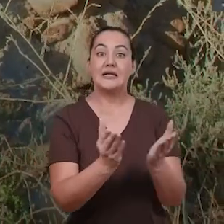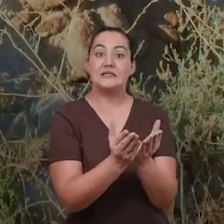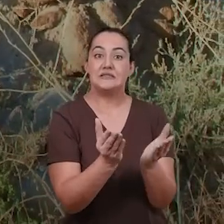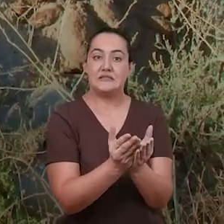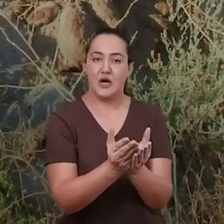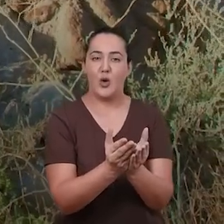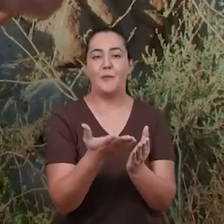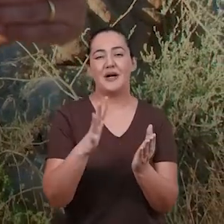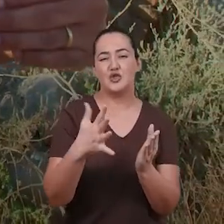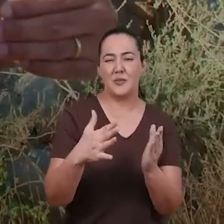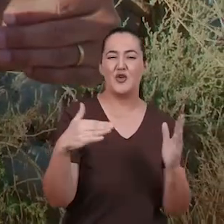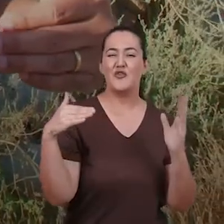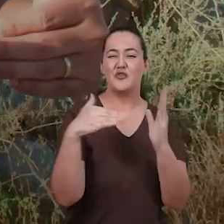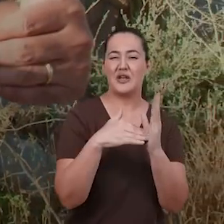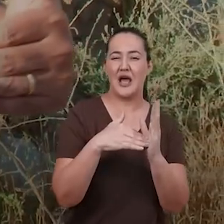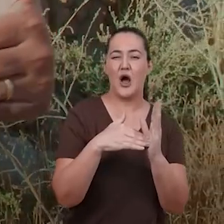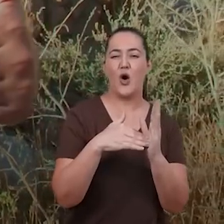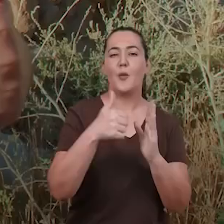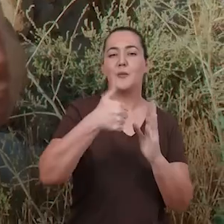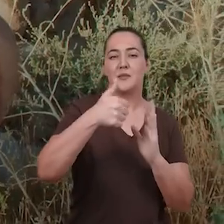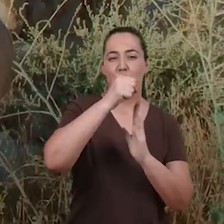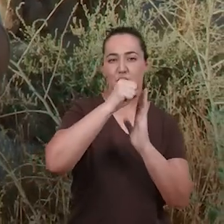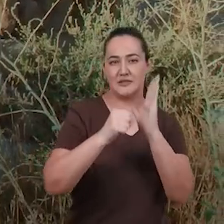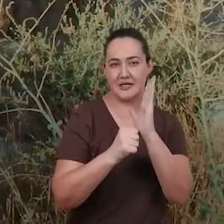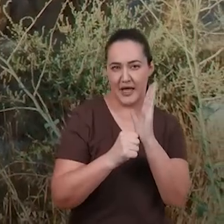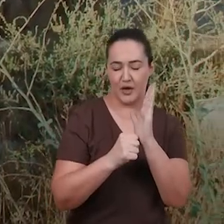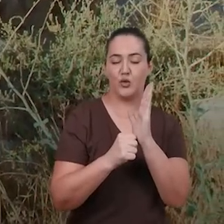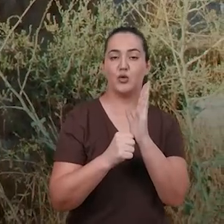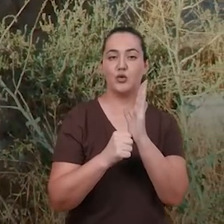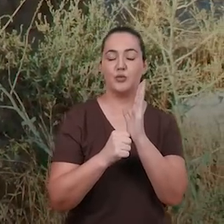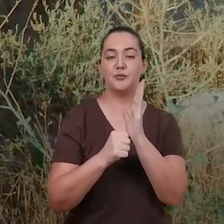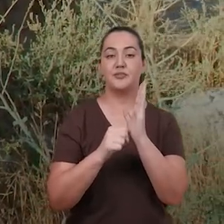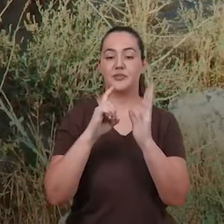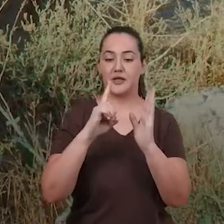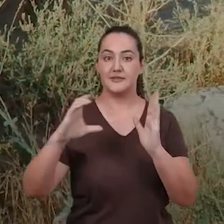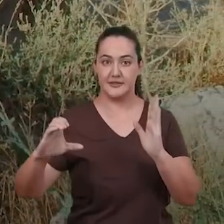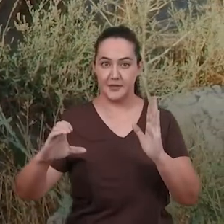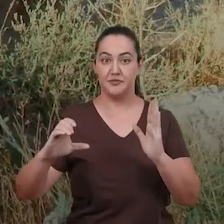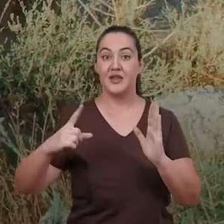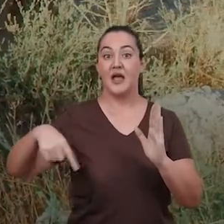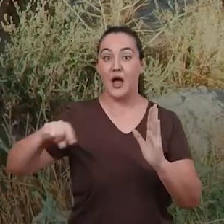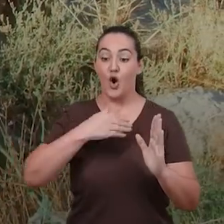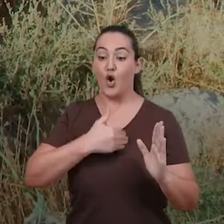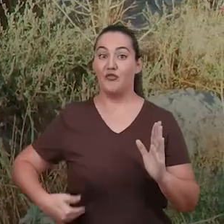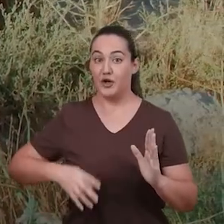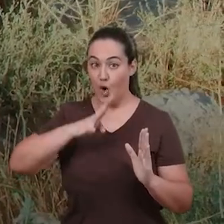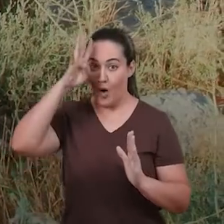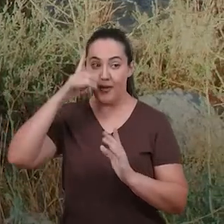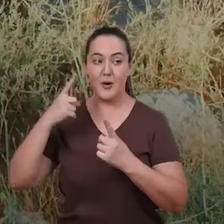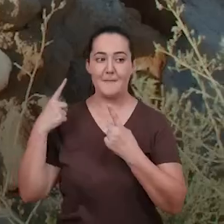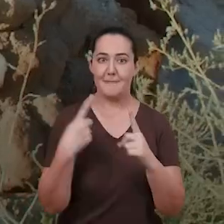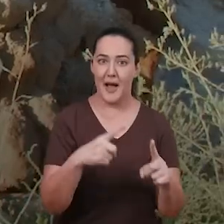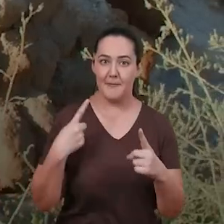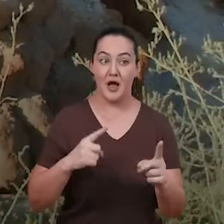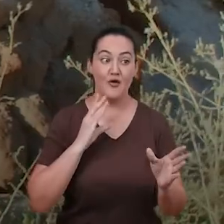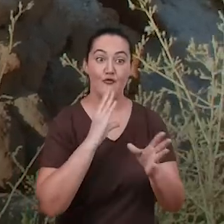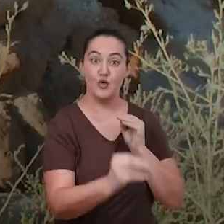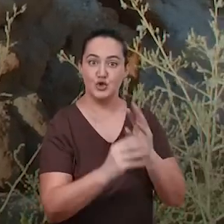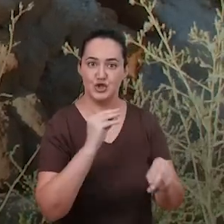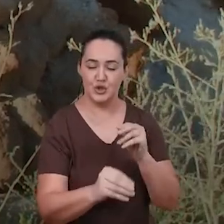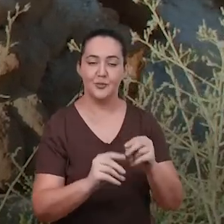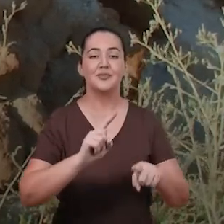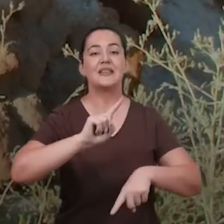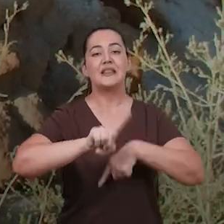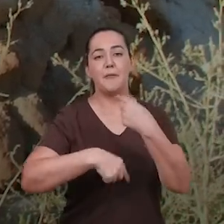na época do final do primeiro século de nossa era, segundo século. Aí eles eram perseguidos pelo Império Romano. Mais